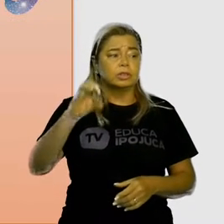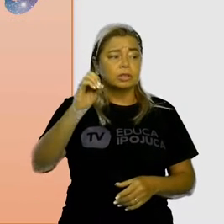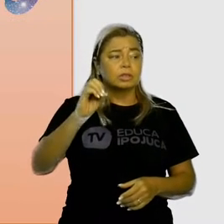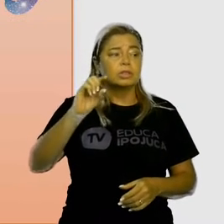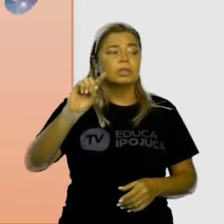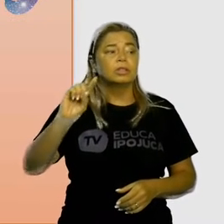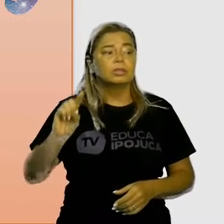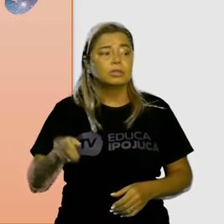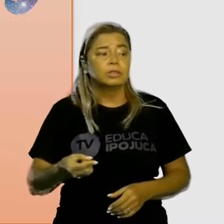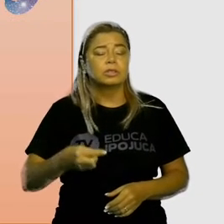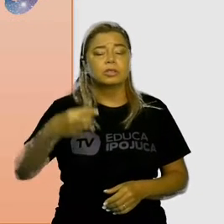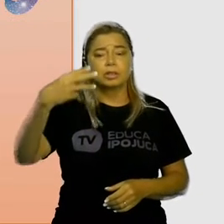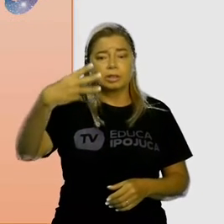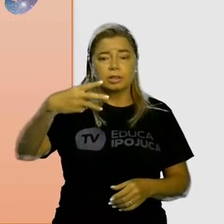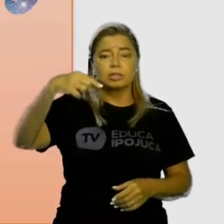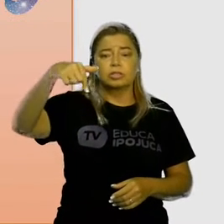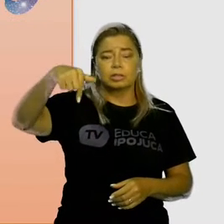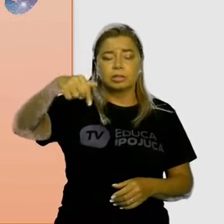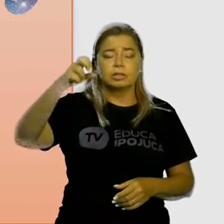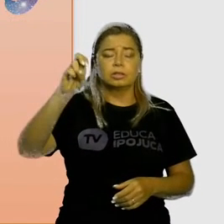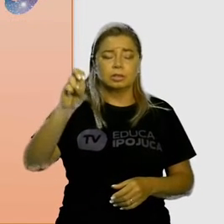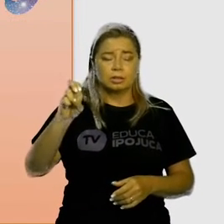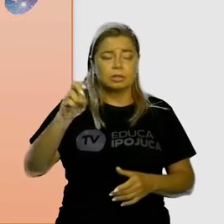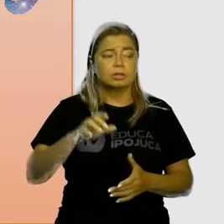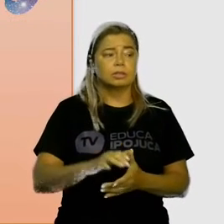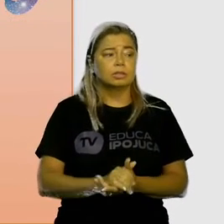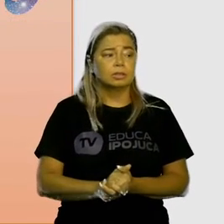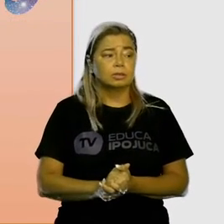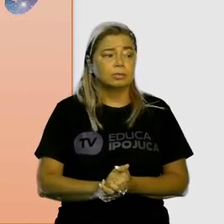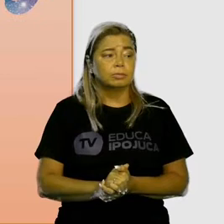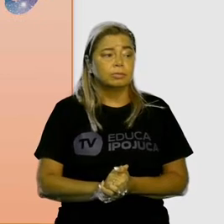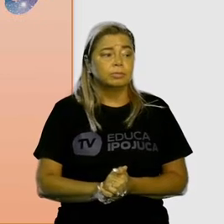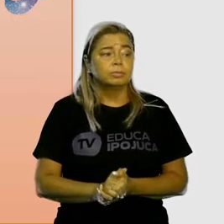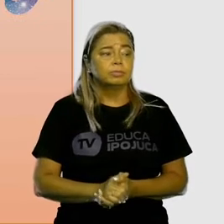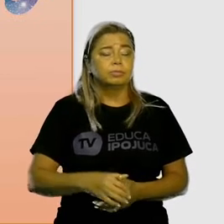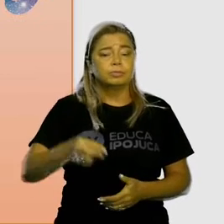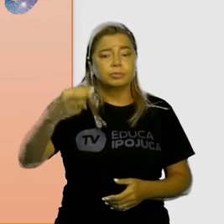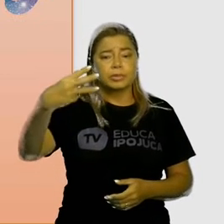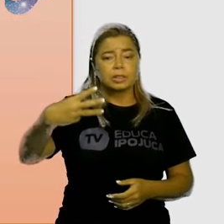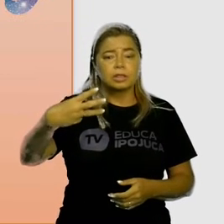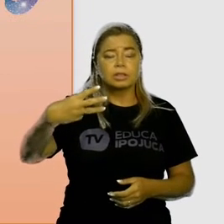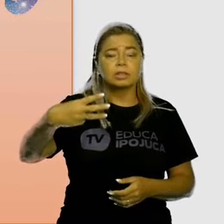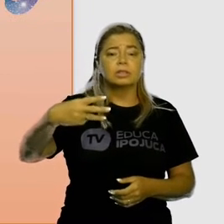0,375, 375. E